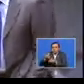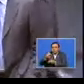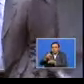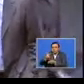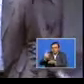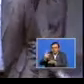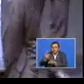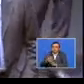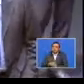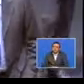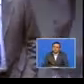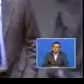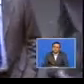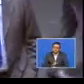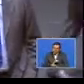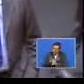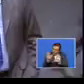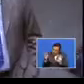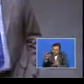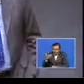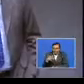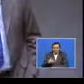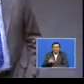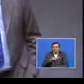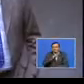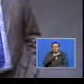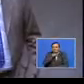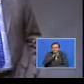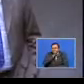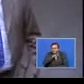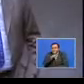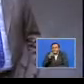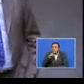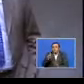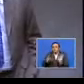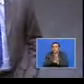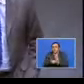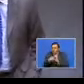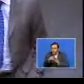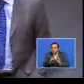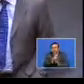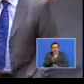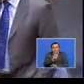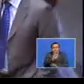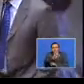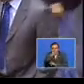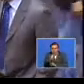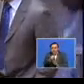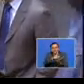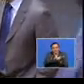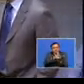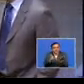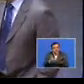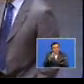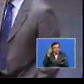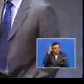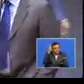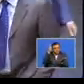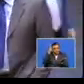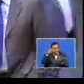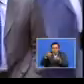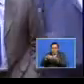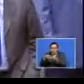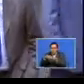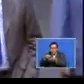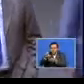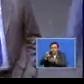Então, é claro que eles ficam incomodados, mas não é só com a Veja, é com a Veja, com a Folha de São Paulo, com o Grupo Estado, com os